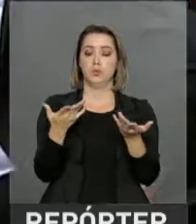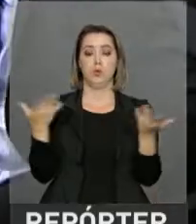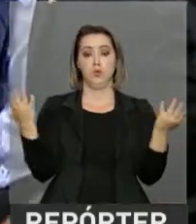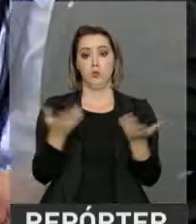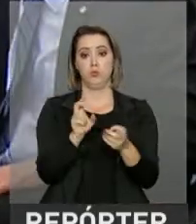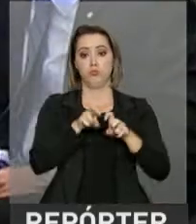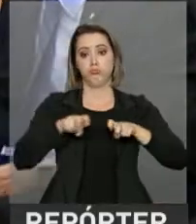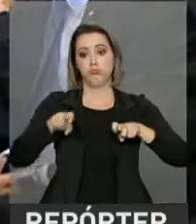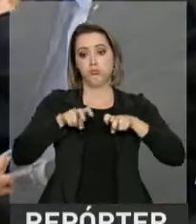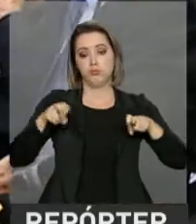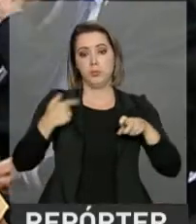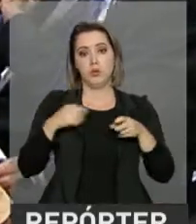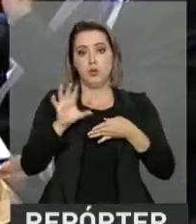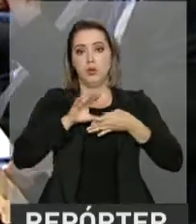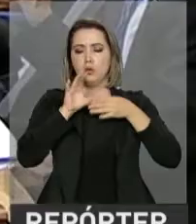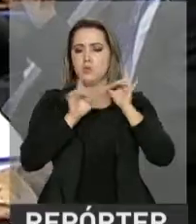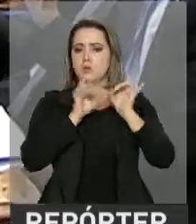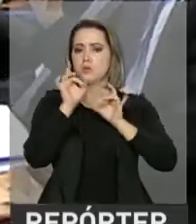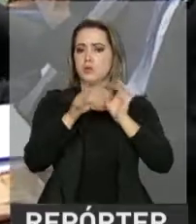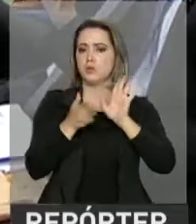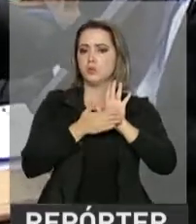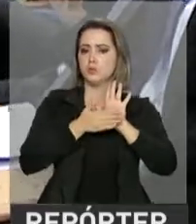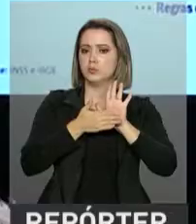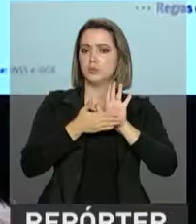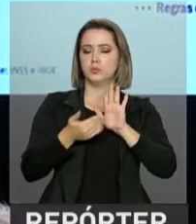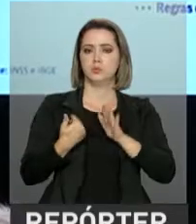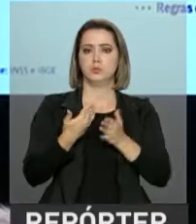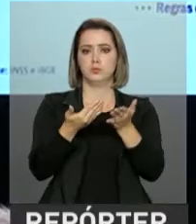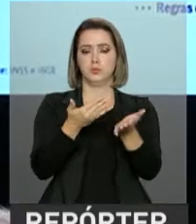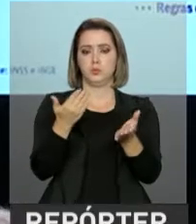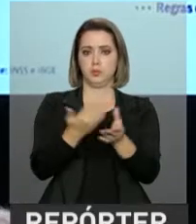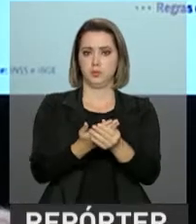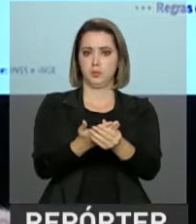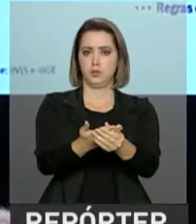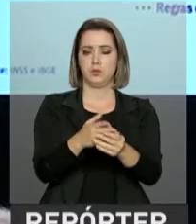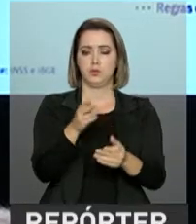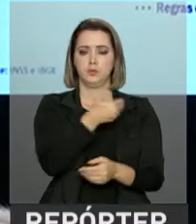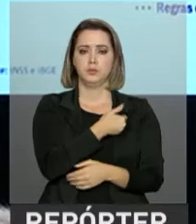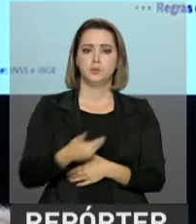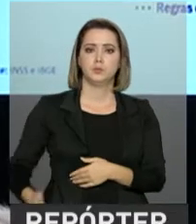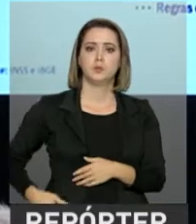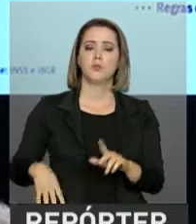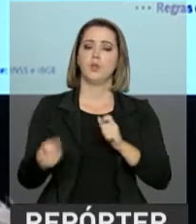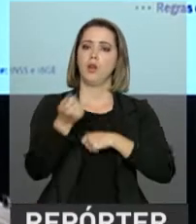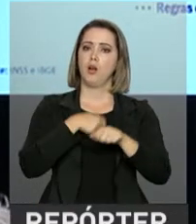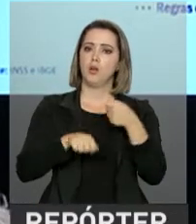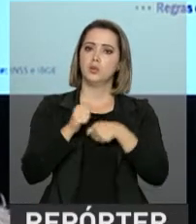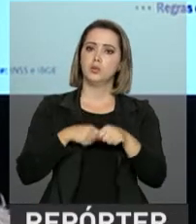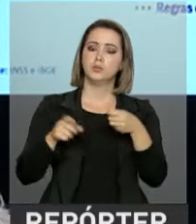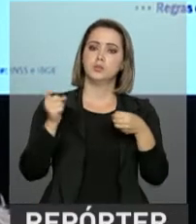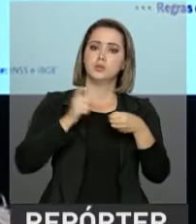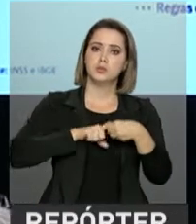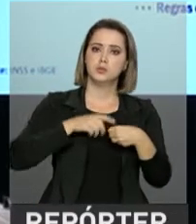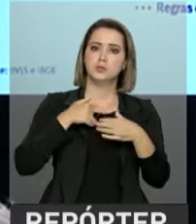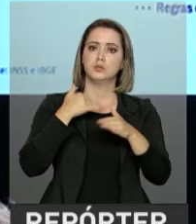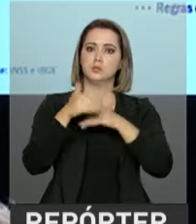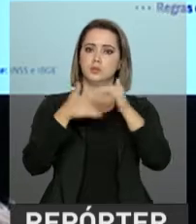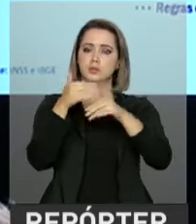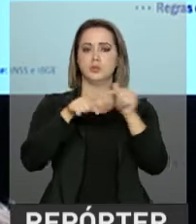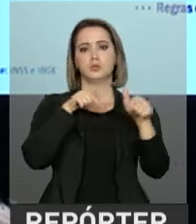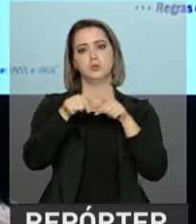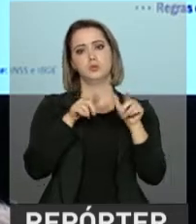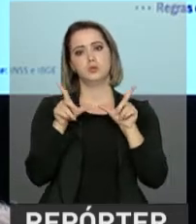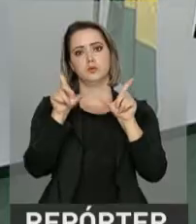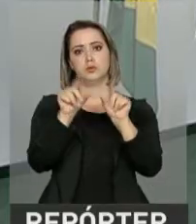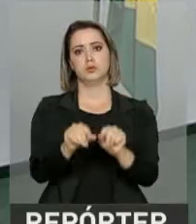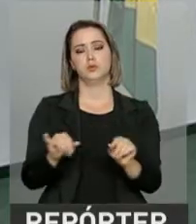na comissão especial que analisa a proposta enviada pelo governo. Ele defendeu que a economia do país está se recuperando com geração de empregos,